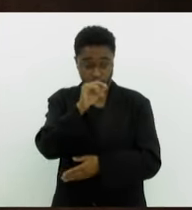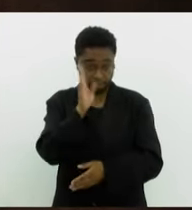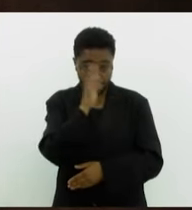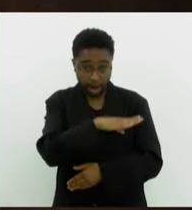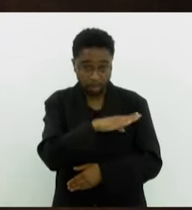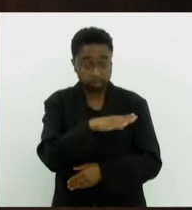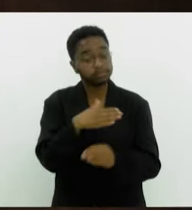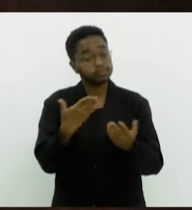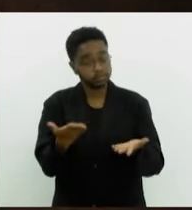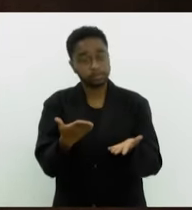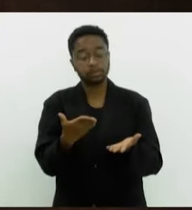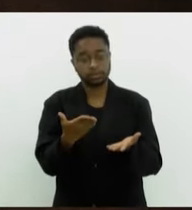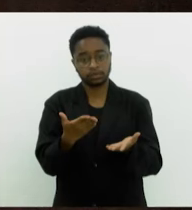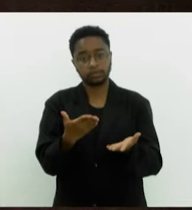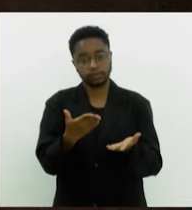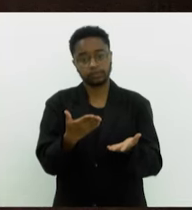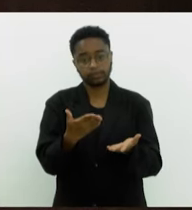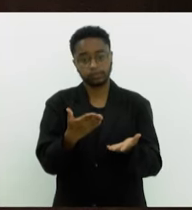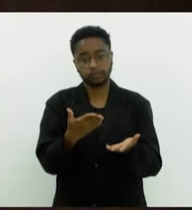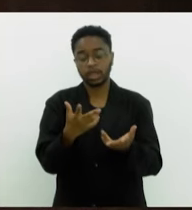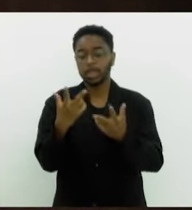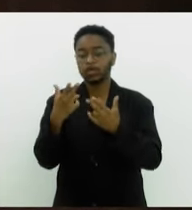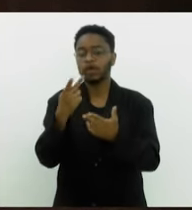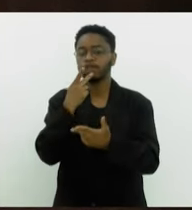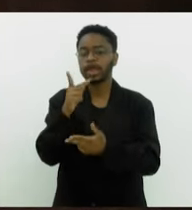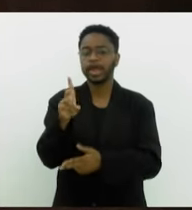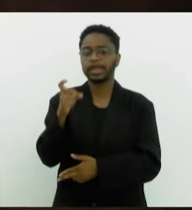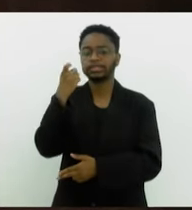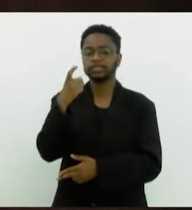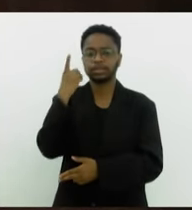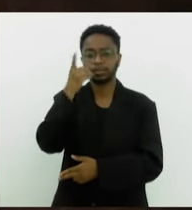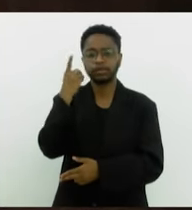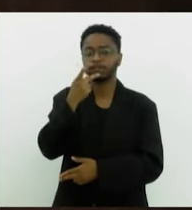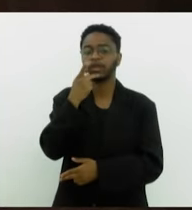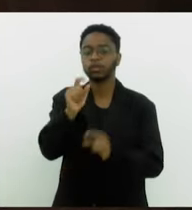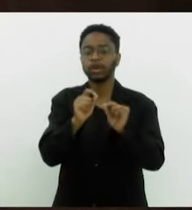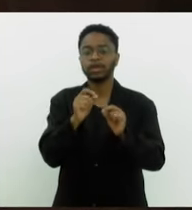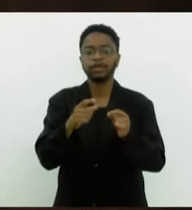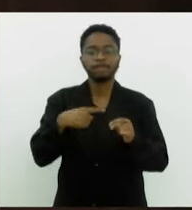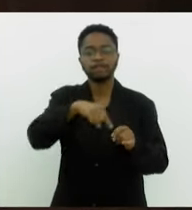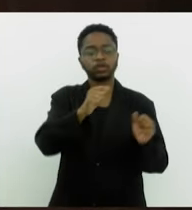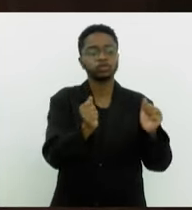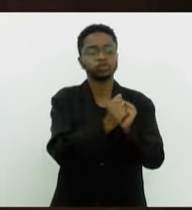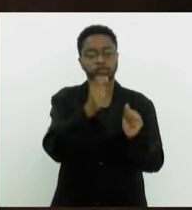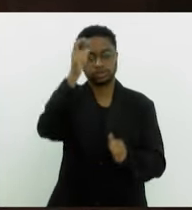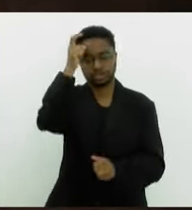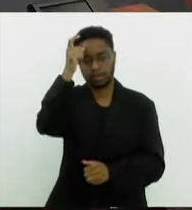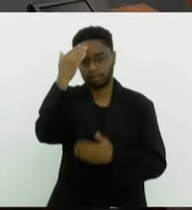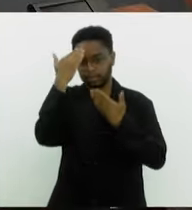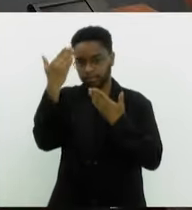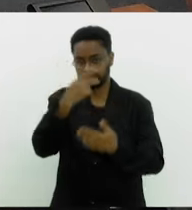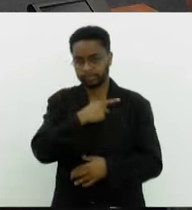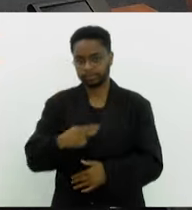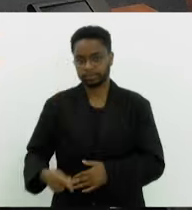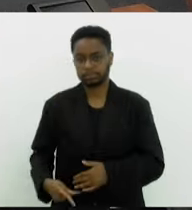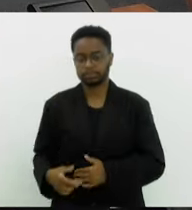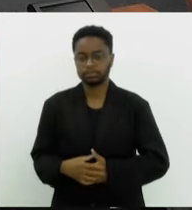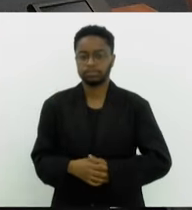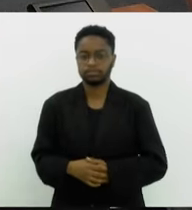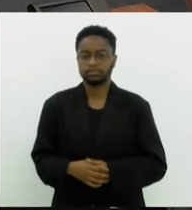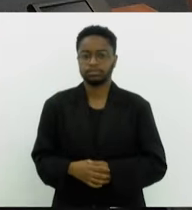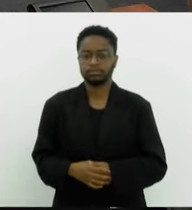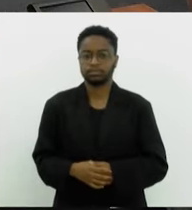irmão, vai para lá pro, como dizia o ex-deputado, vai pro lado do capiroto. Um abraço. Obrigado, senhor presidente.